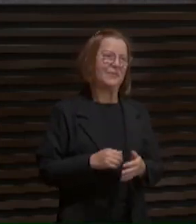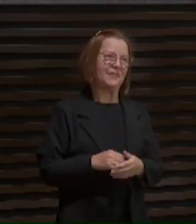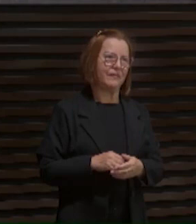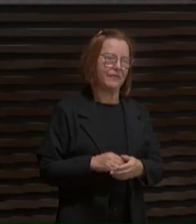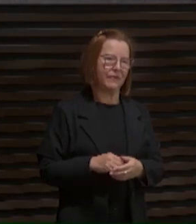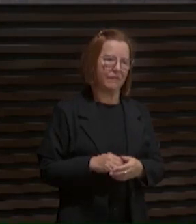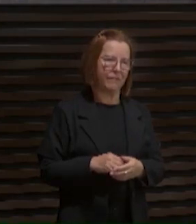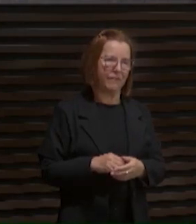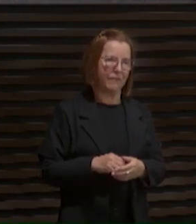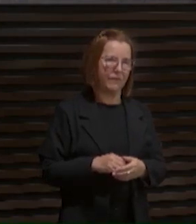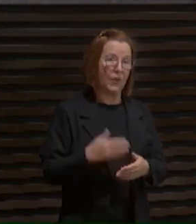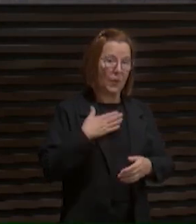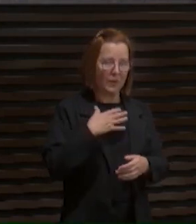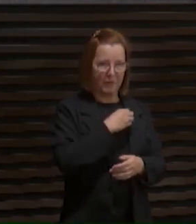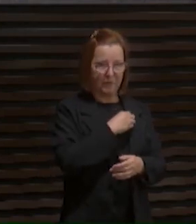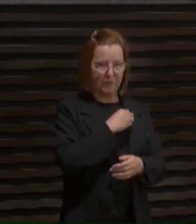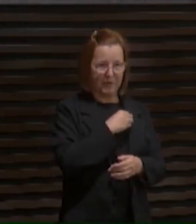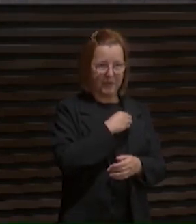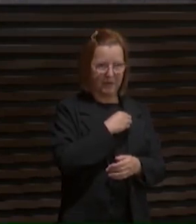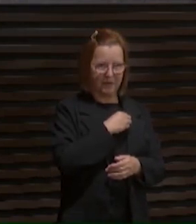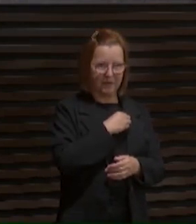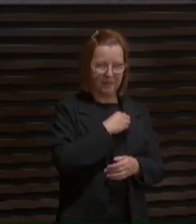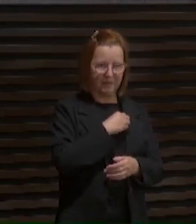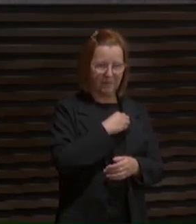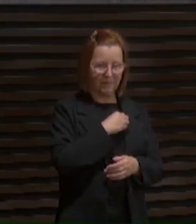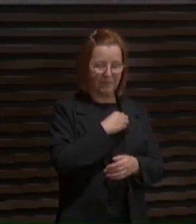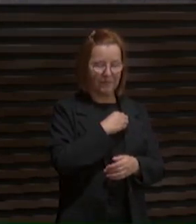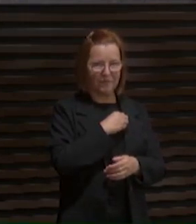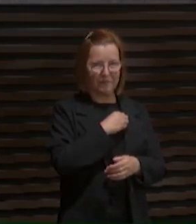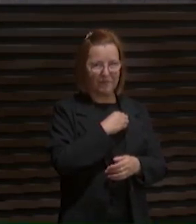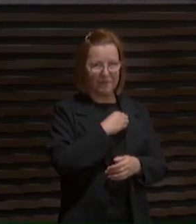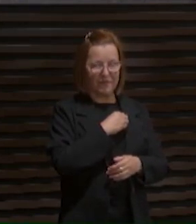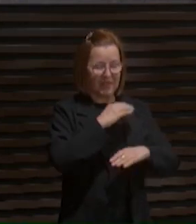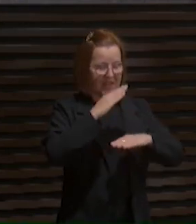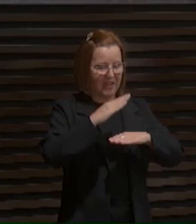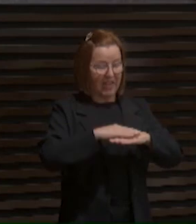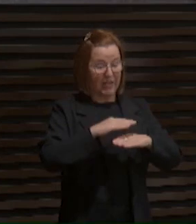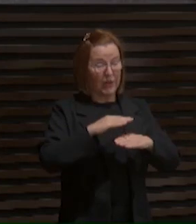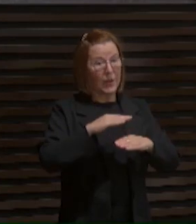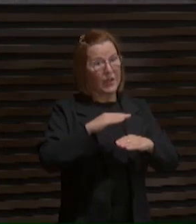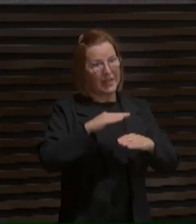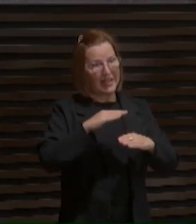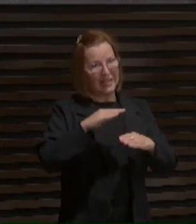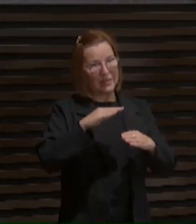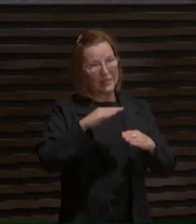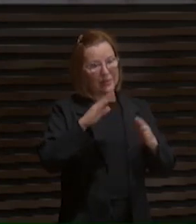Os meus pecados caíram sobre ele, e pelas suas feridas eu fui sarado.